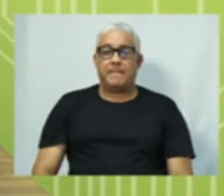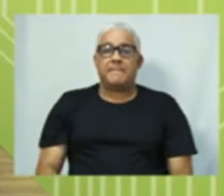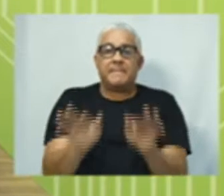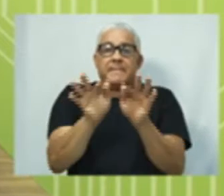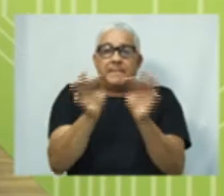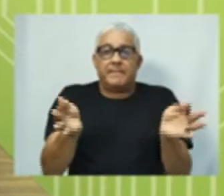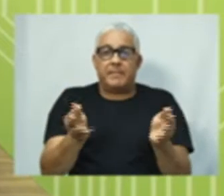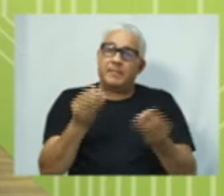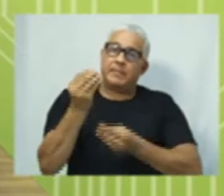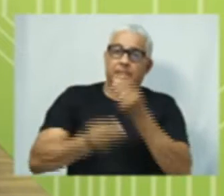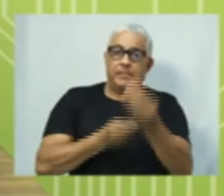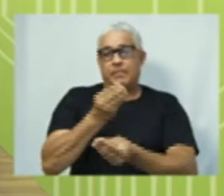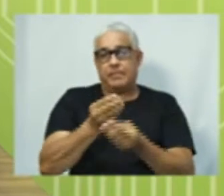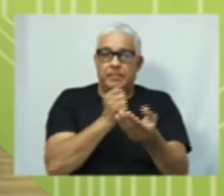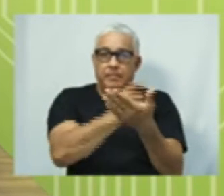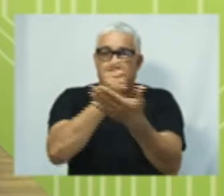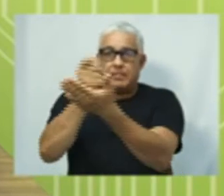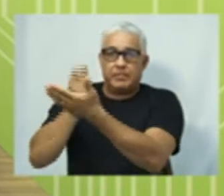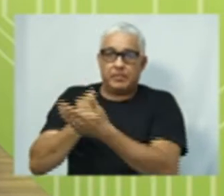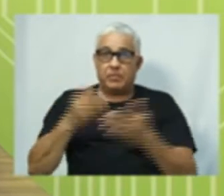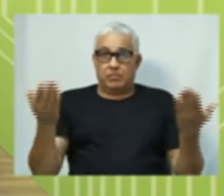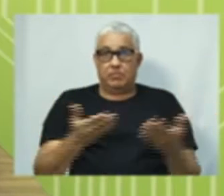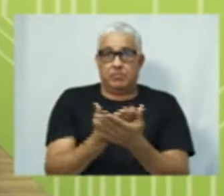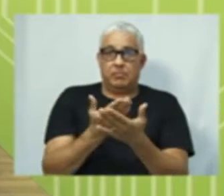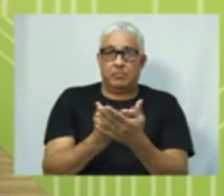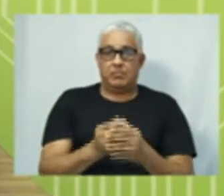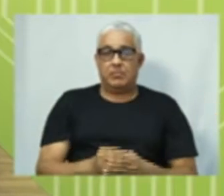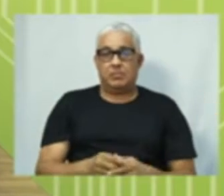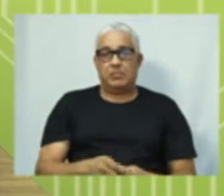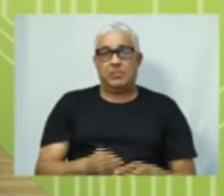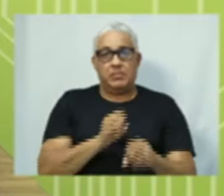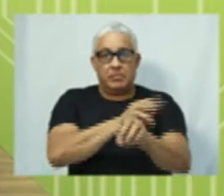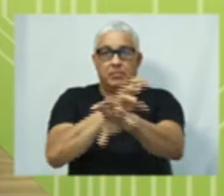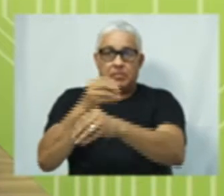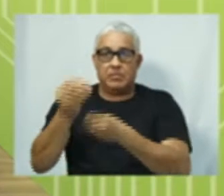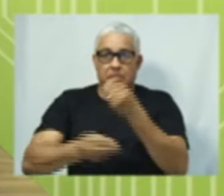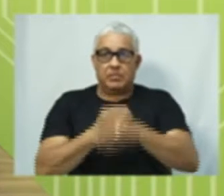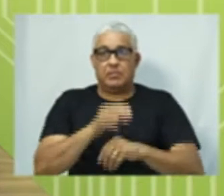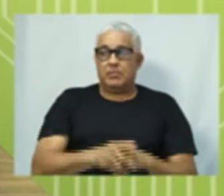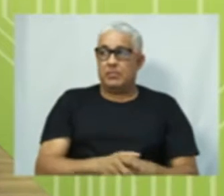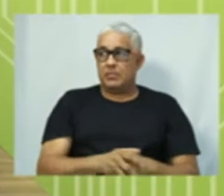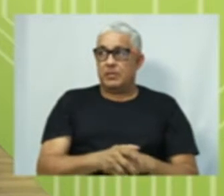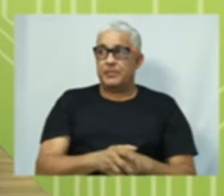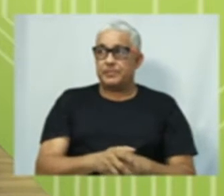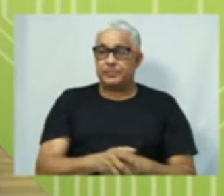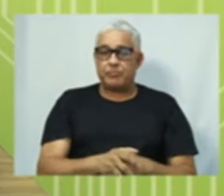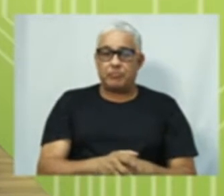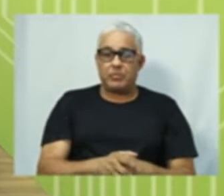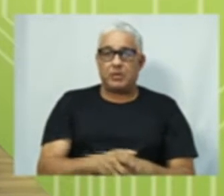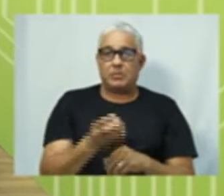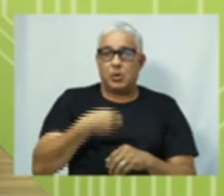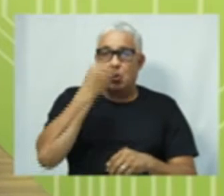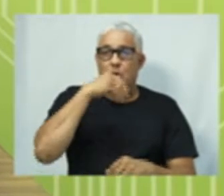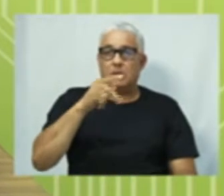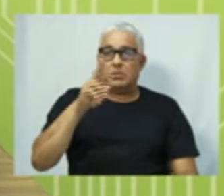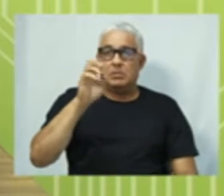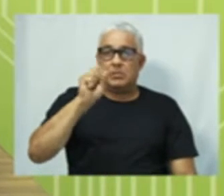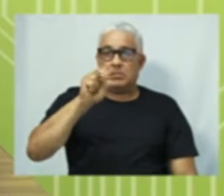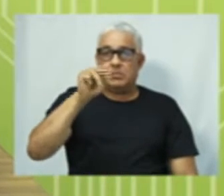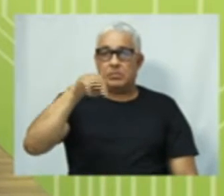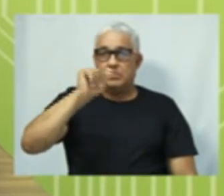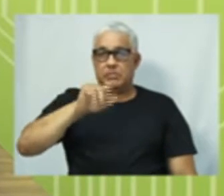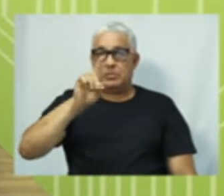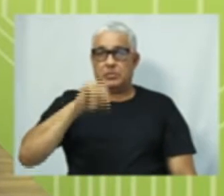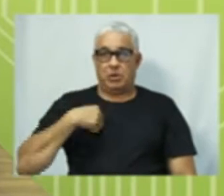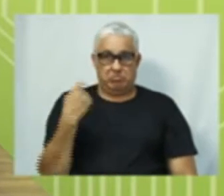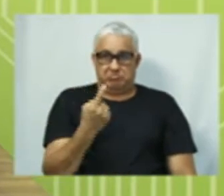o modo de tributação. E na aula de hoje, veremos agora o lucro presumido. Mas não estou sozinho, estou acompanhado